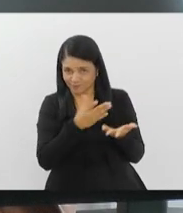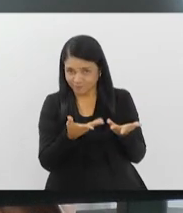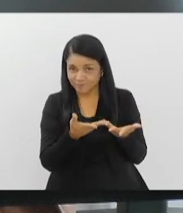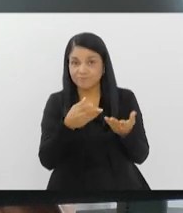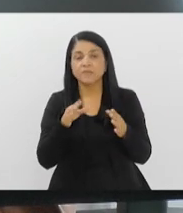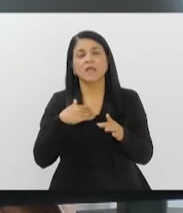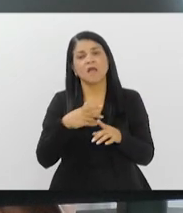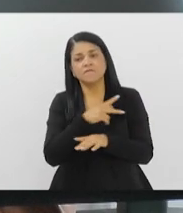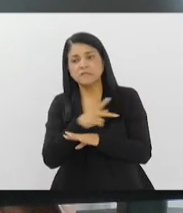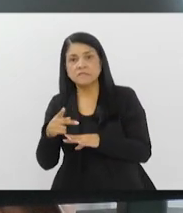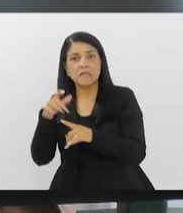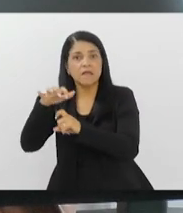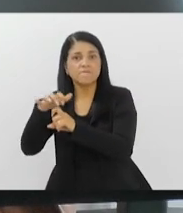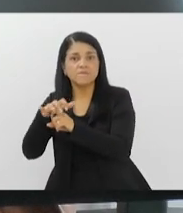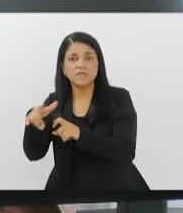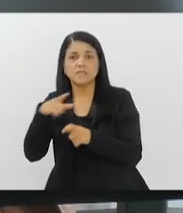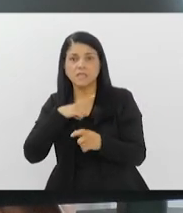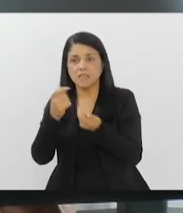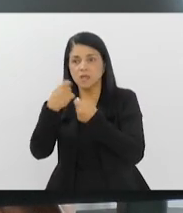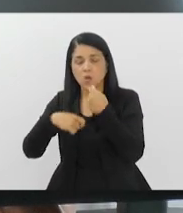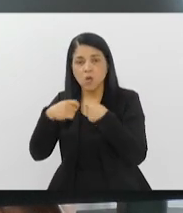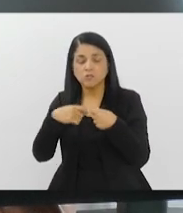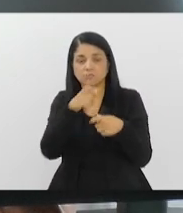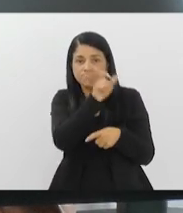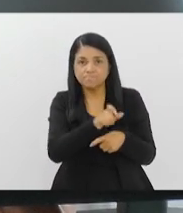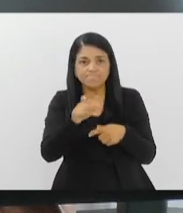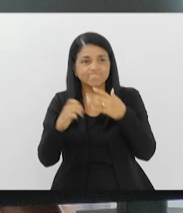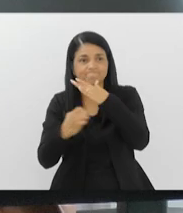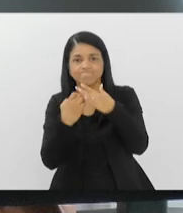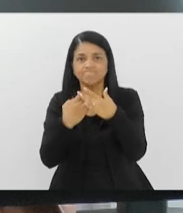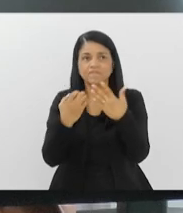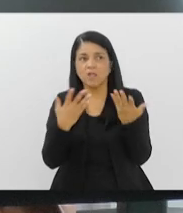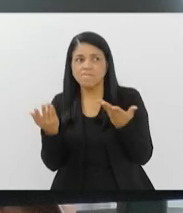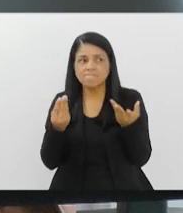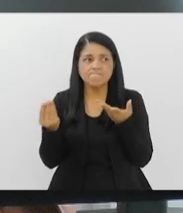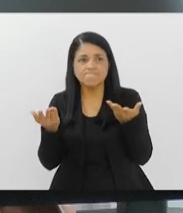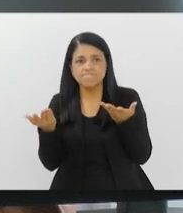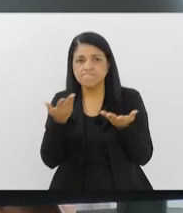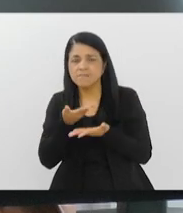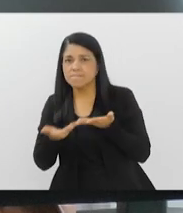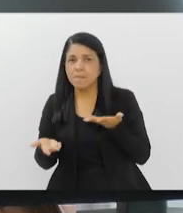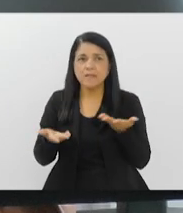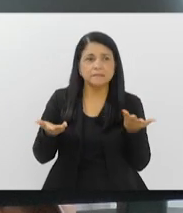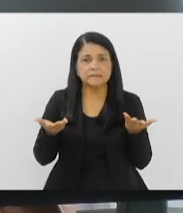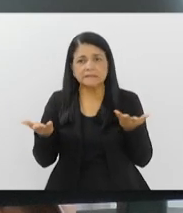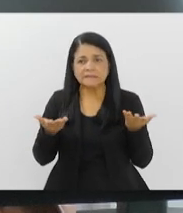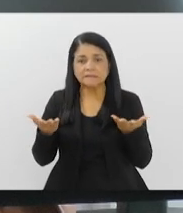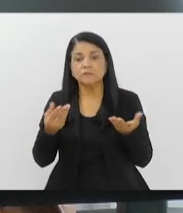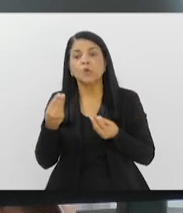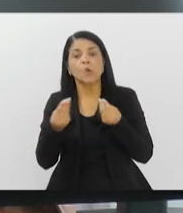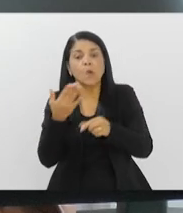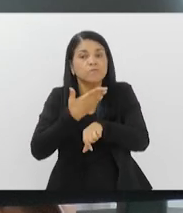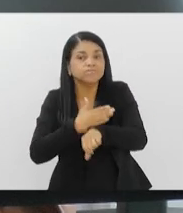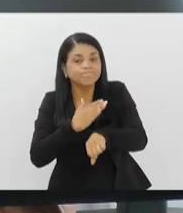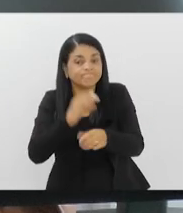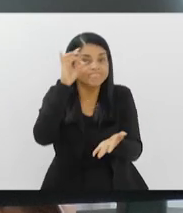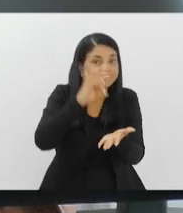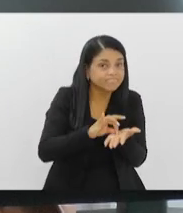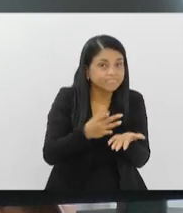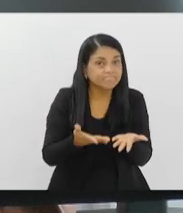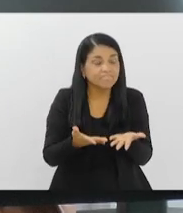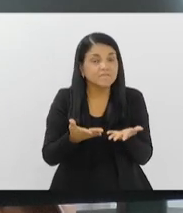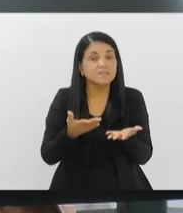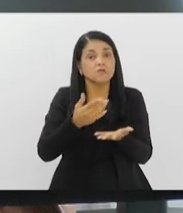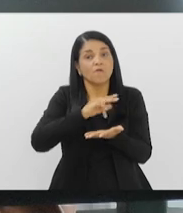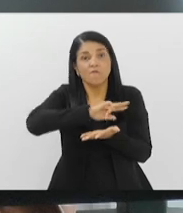vamos numa feira, tem negócio, e o empresário fica assim um pouco perdido. Mas como eu vou fazer, né? Como é que é isso na prática? São bilhões de